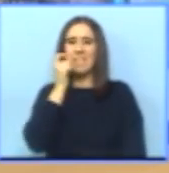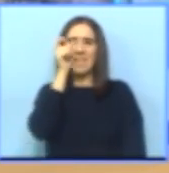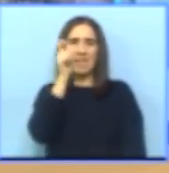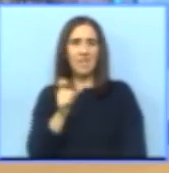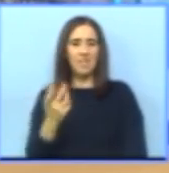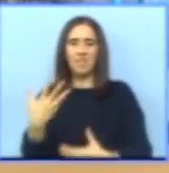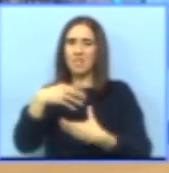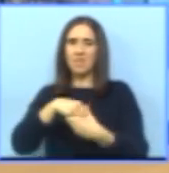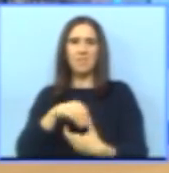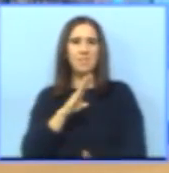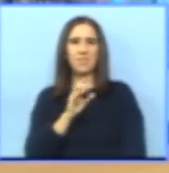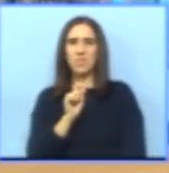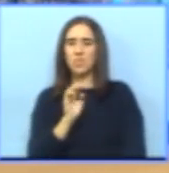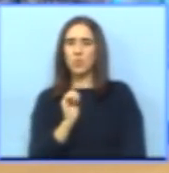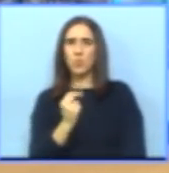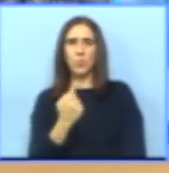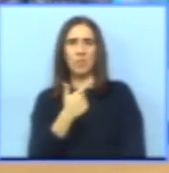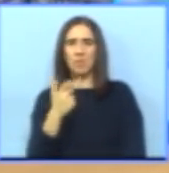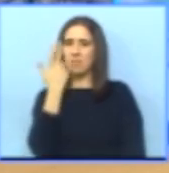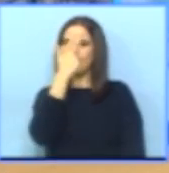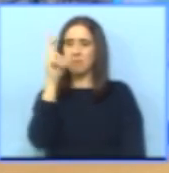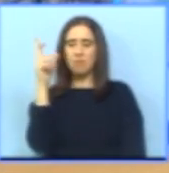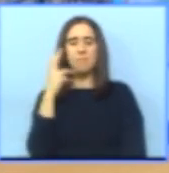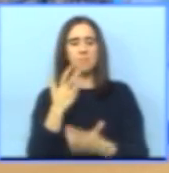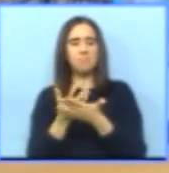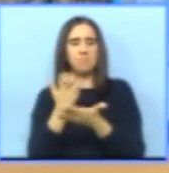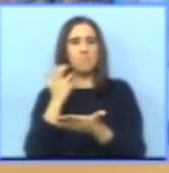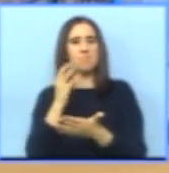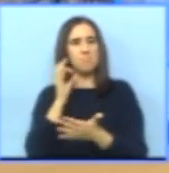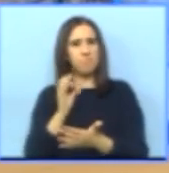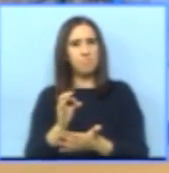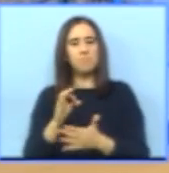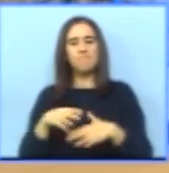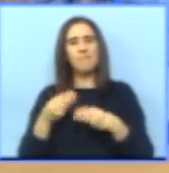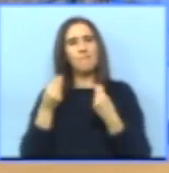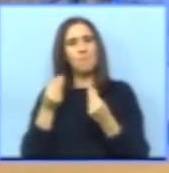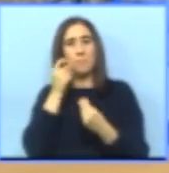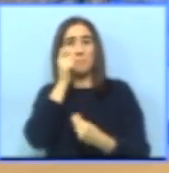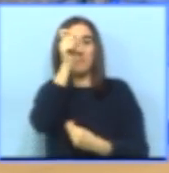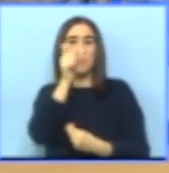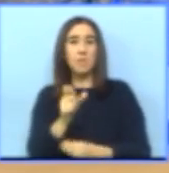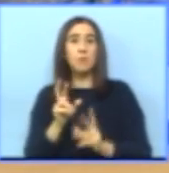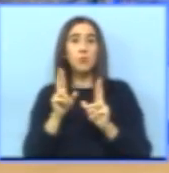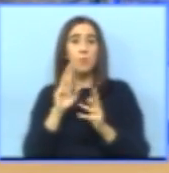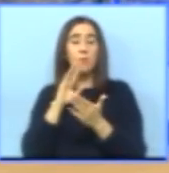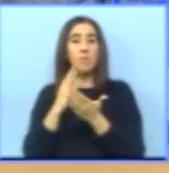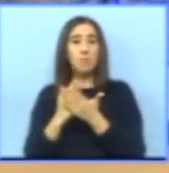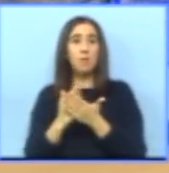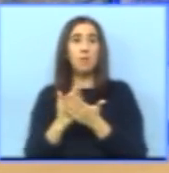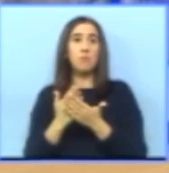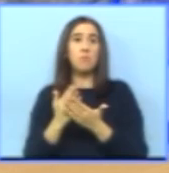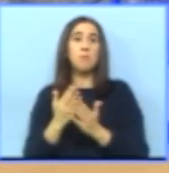jesuíta, e isso não deixa de ser uma marca muito forte. É uma marca inspiradora para ele e esperemos que seja inspiradora para